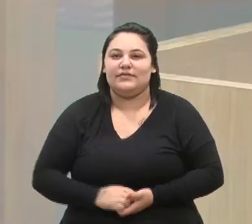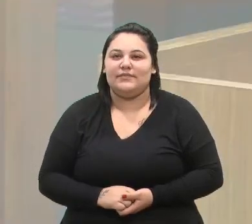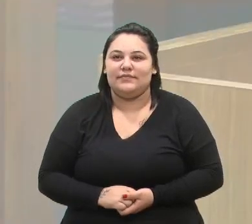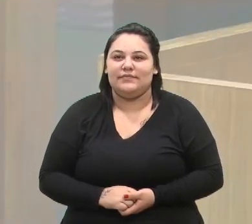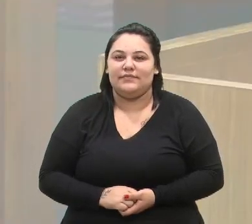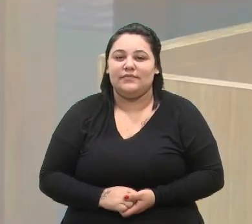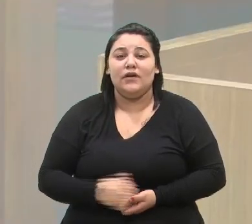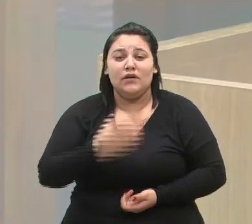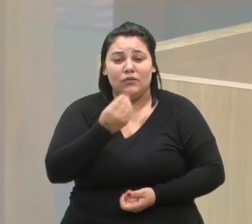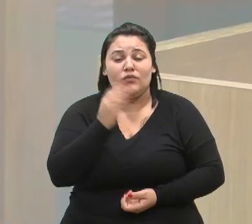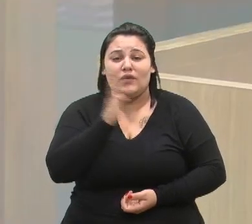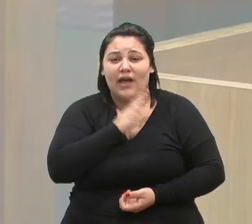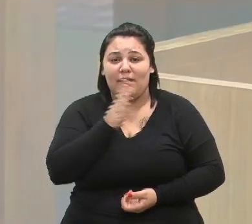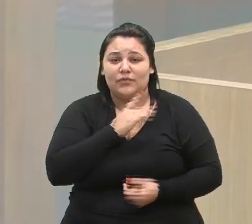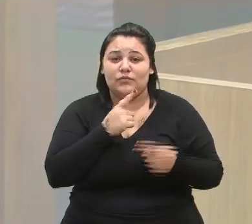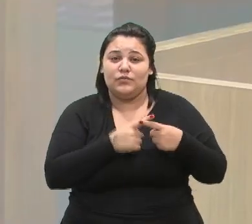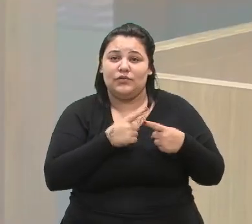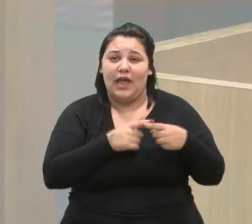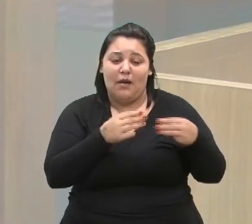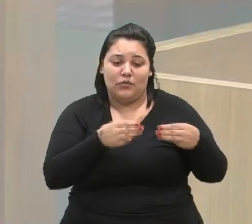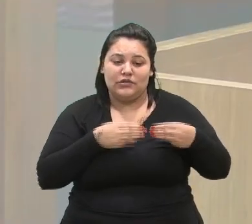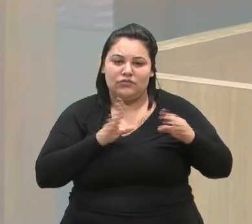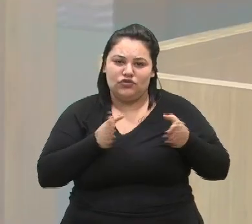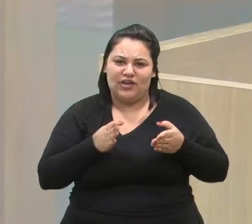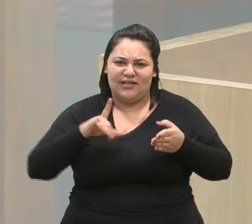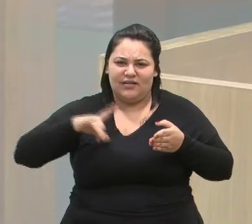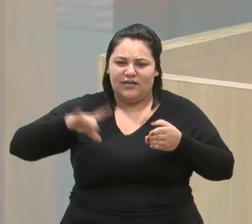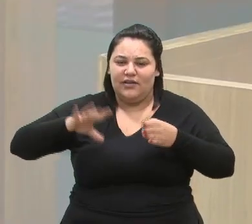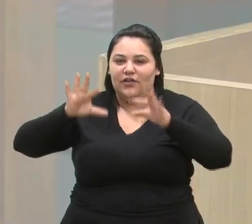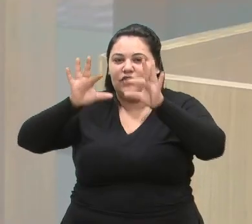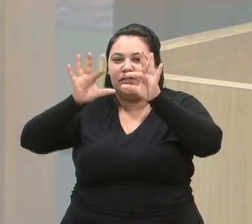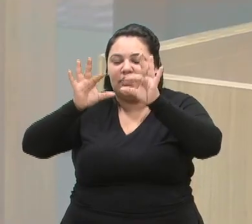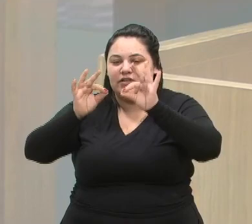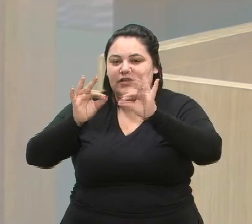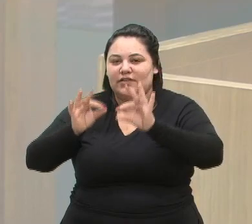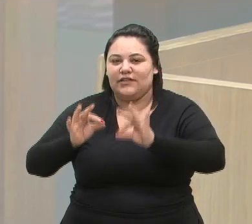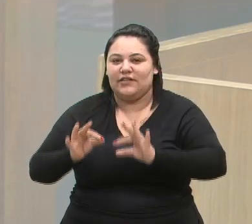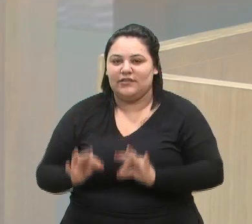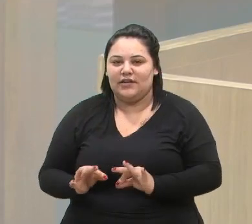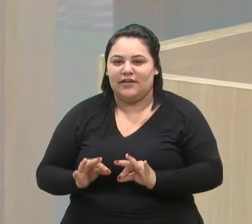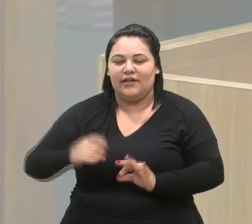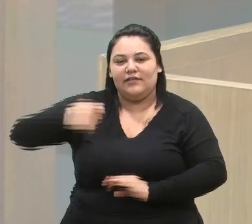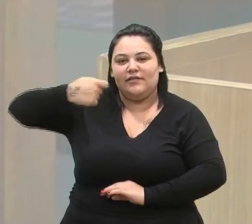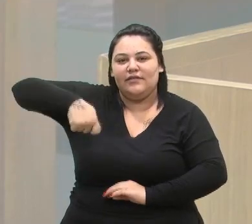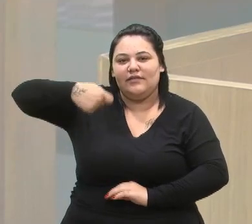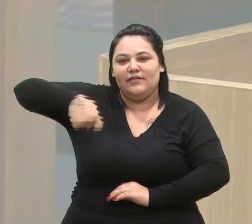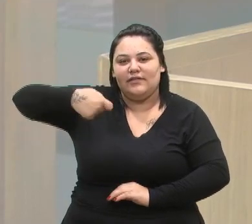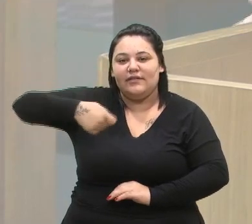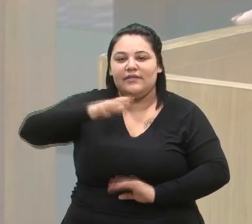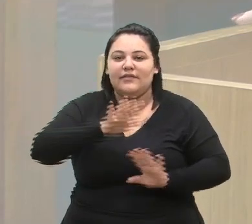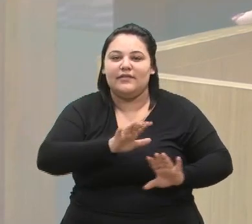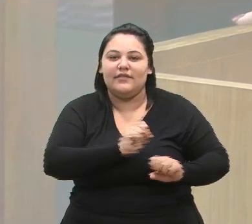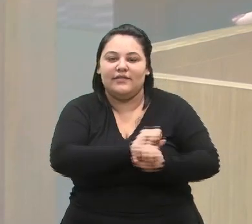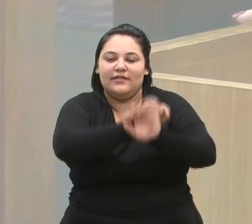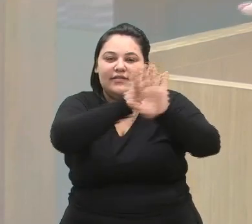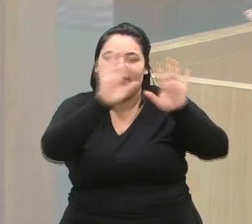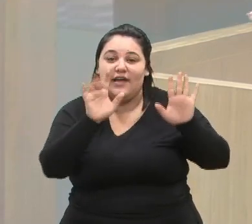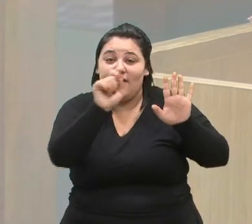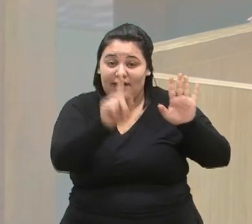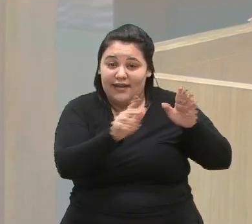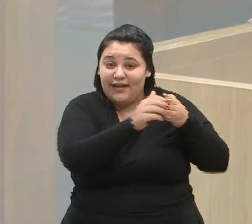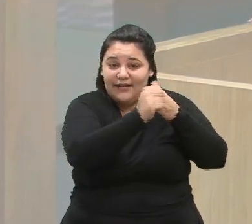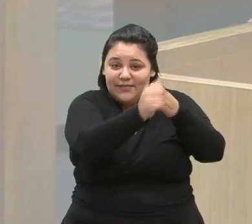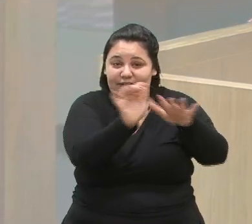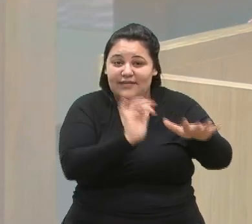muito rapidamente, porque a moção já traz todos os dados necessários para esclarecimento de quem nos acompanha